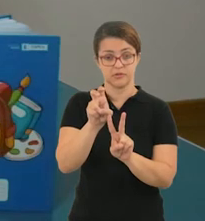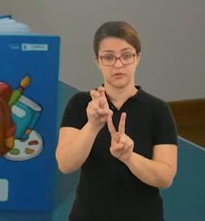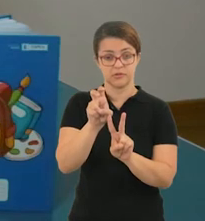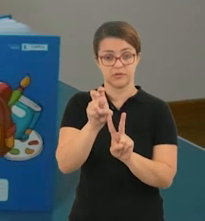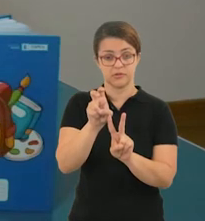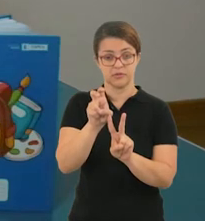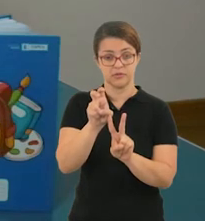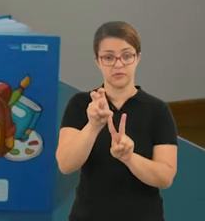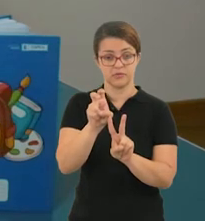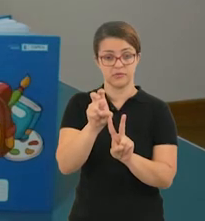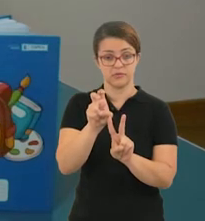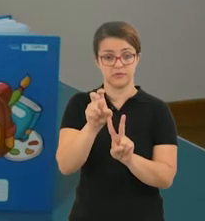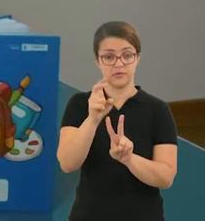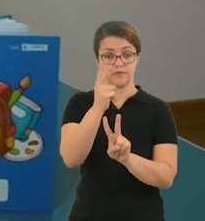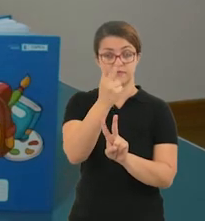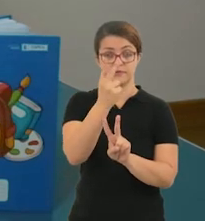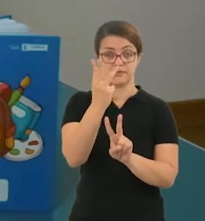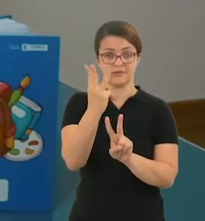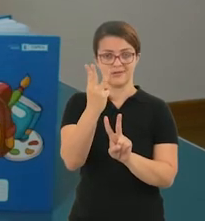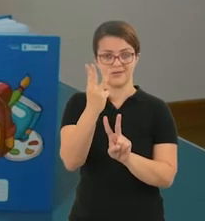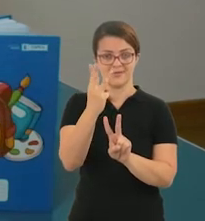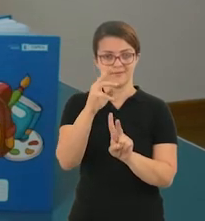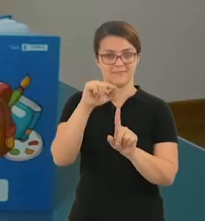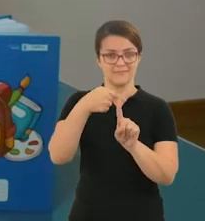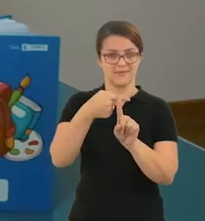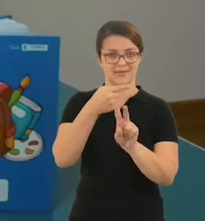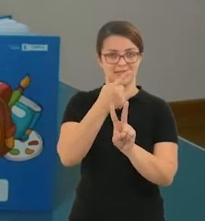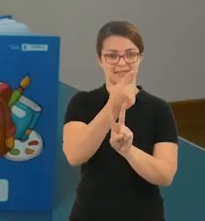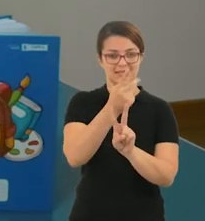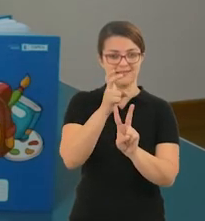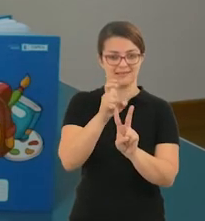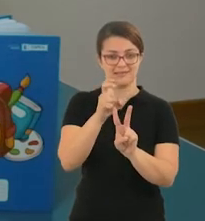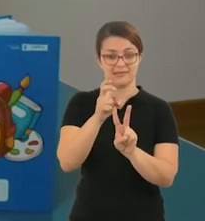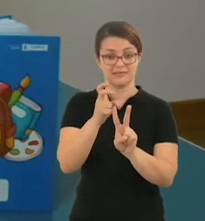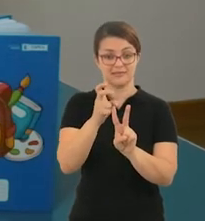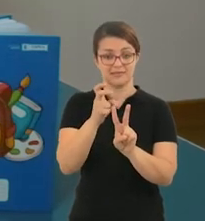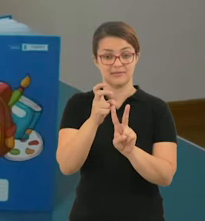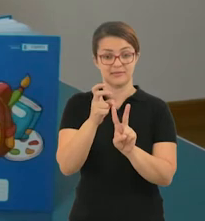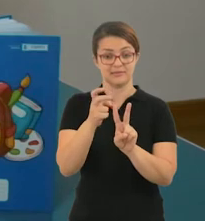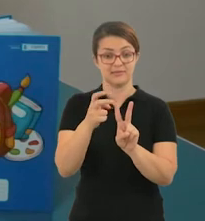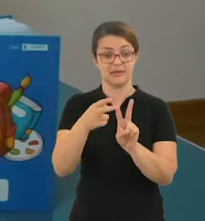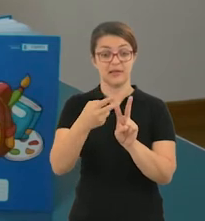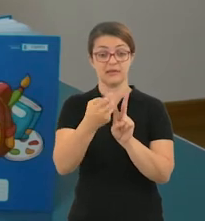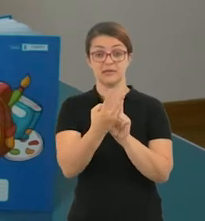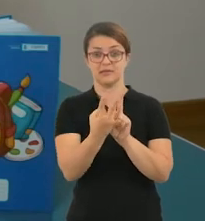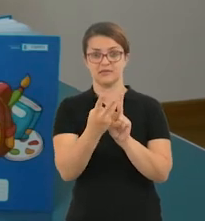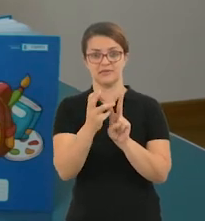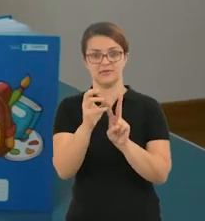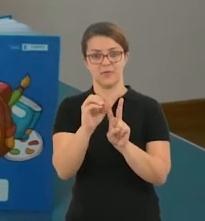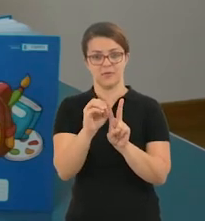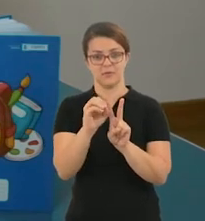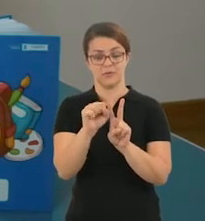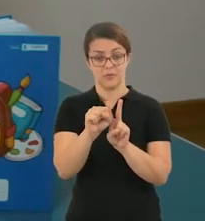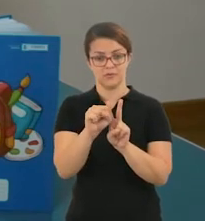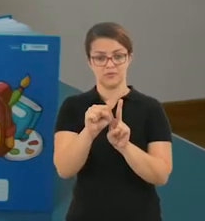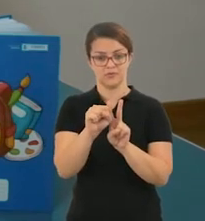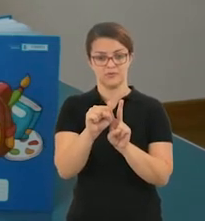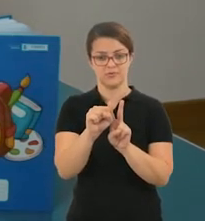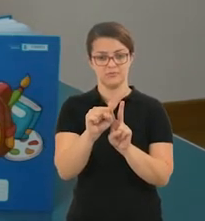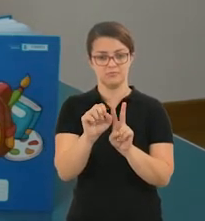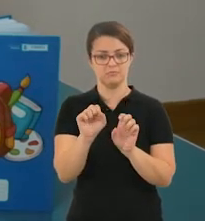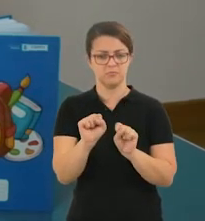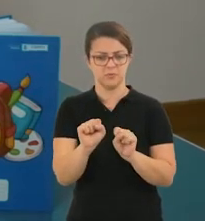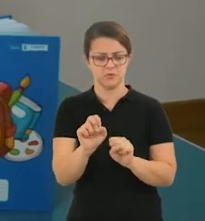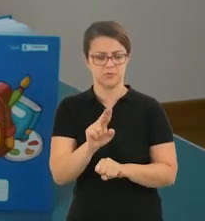unidade. 23 mais 15 é igual a 38. Olha aqui os dedinhos. Você pode usar os dedinhos